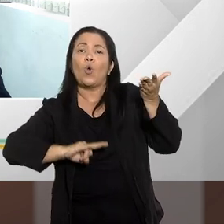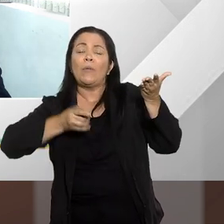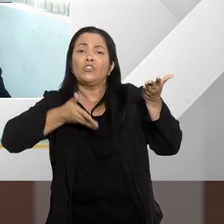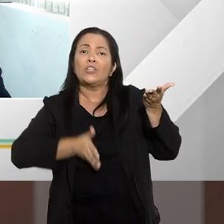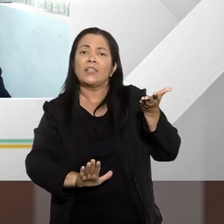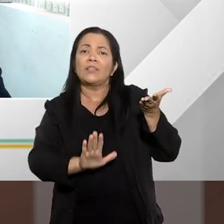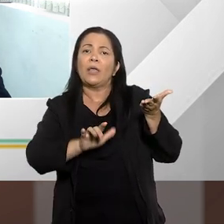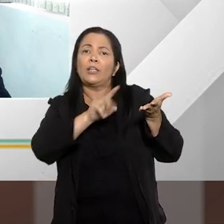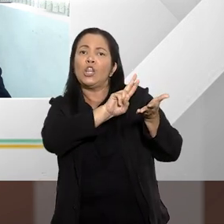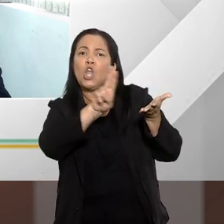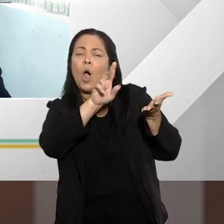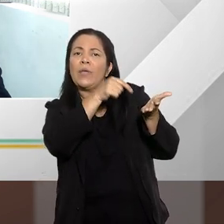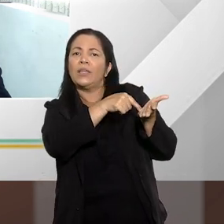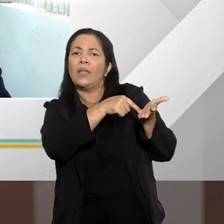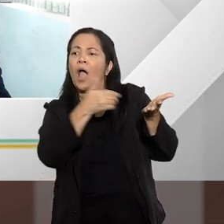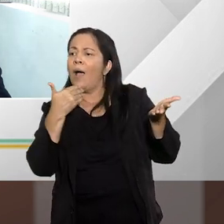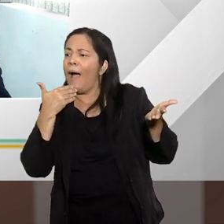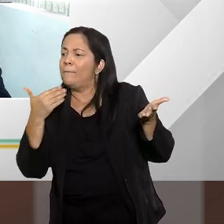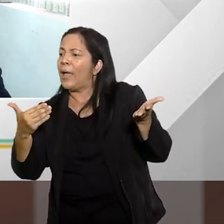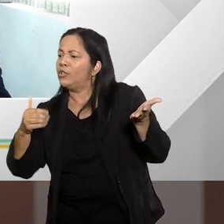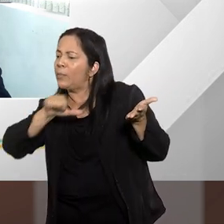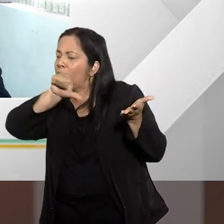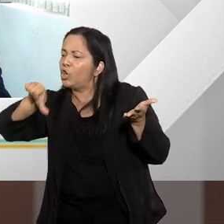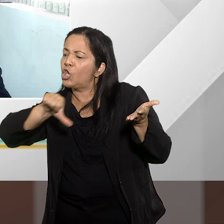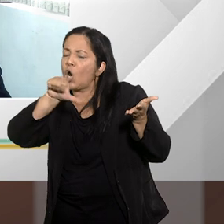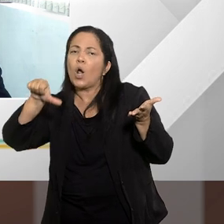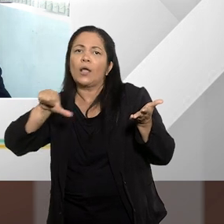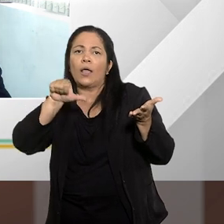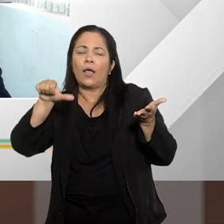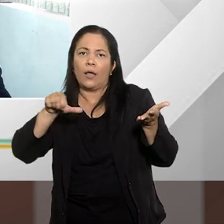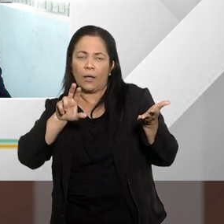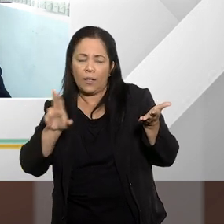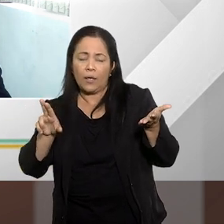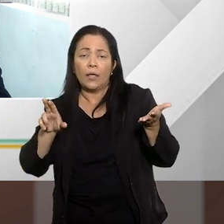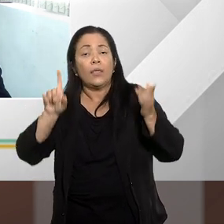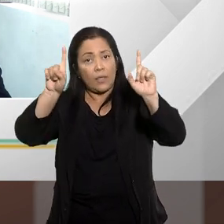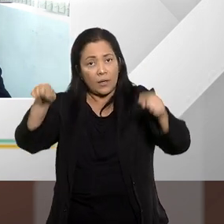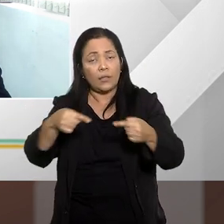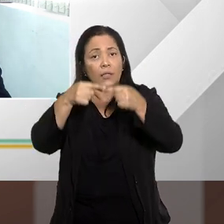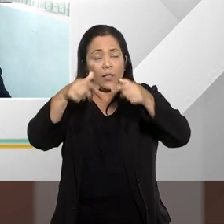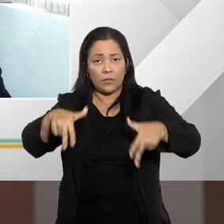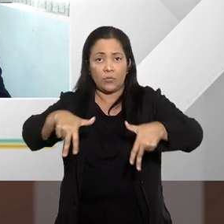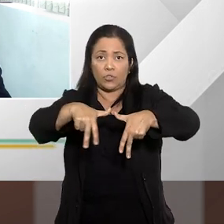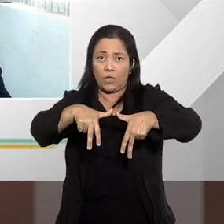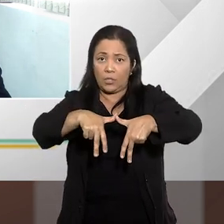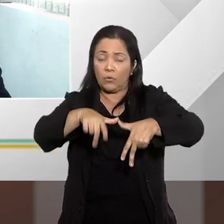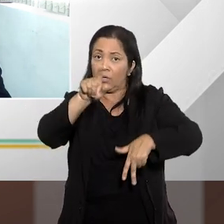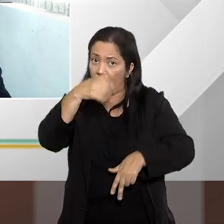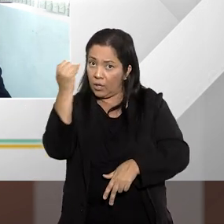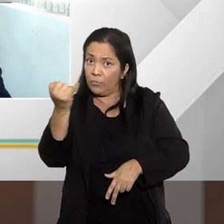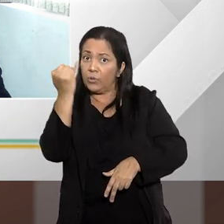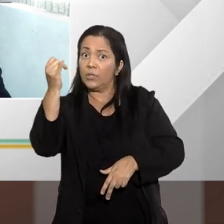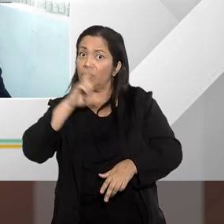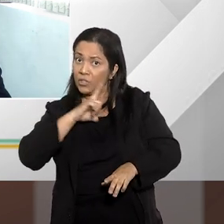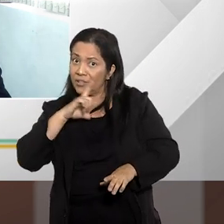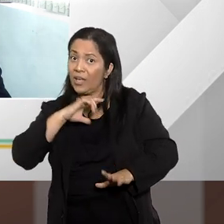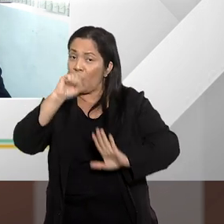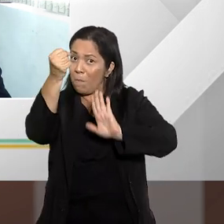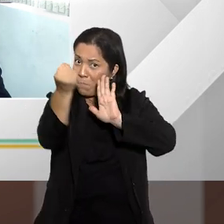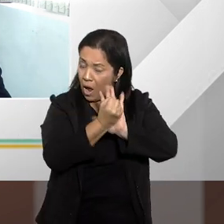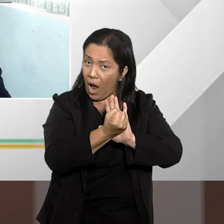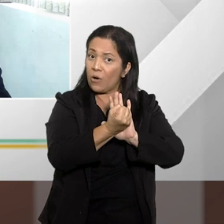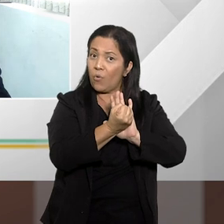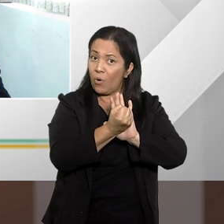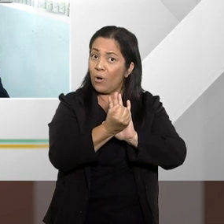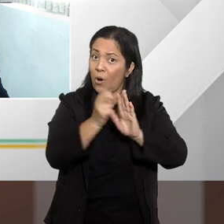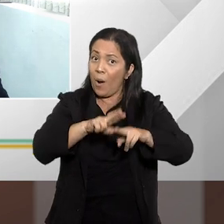que fique de acordo com a identidade de gênero. E esse importante avanço, esse importante marco vem se consolidando graças ao Poder